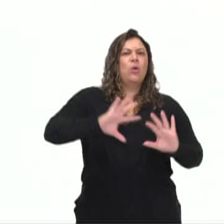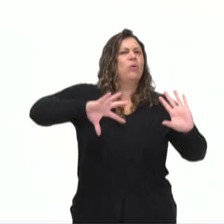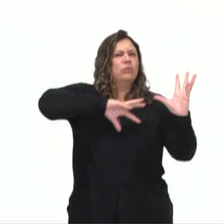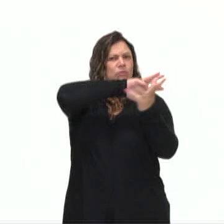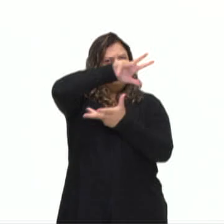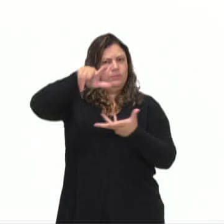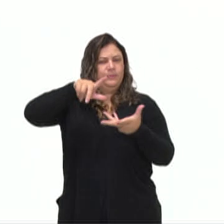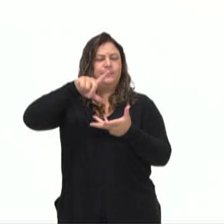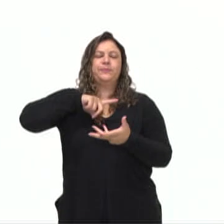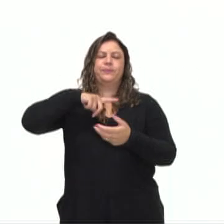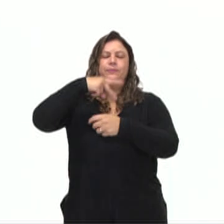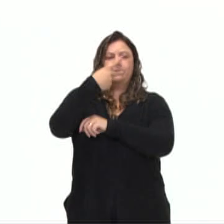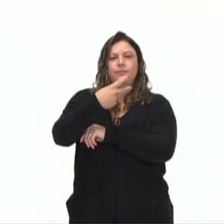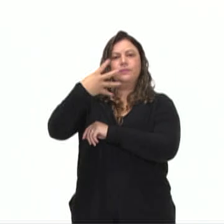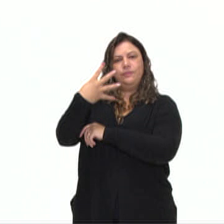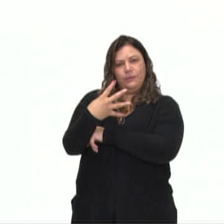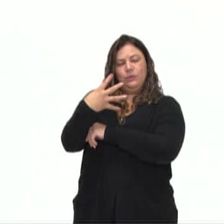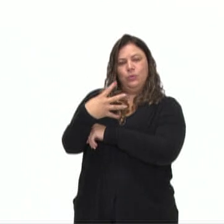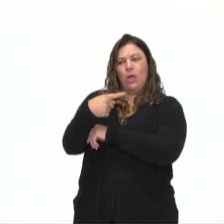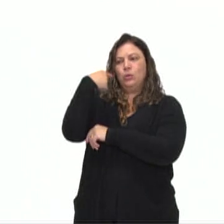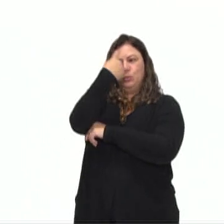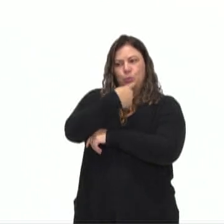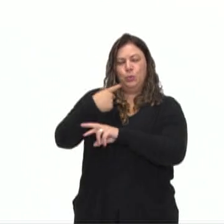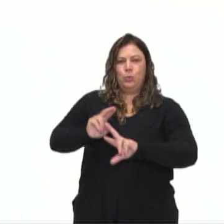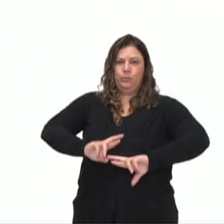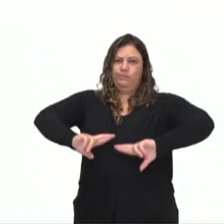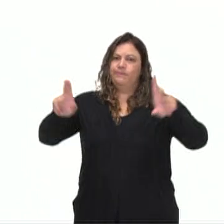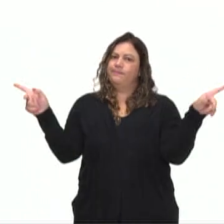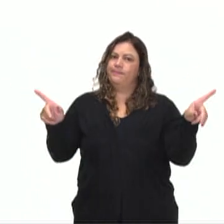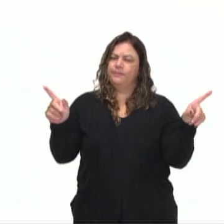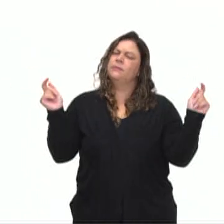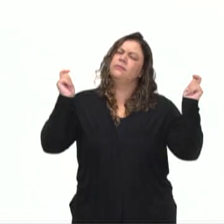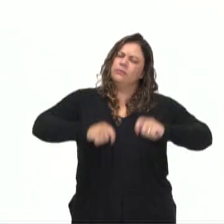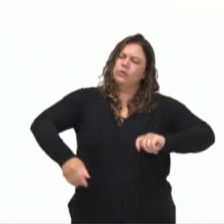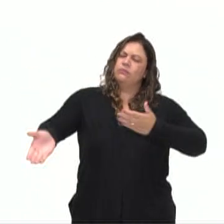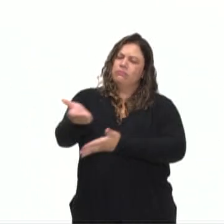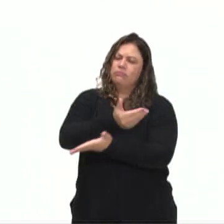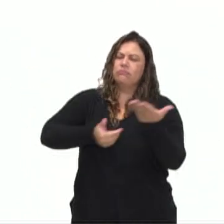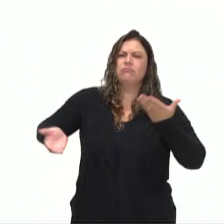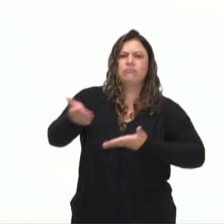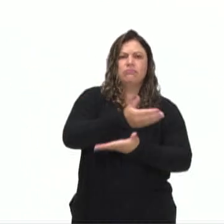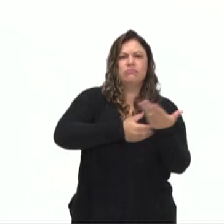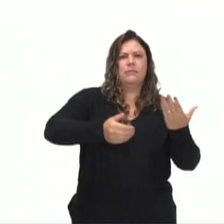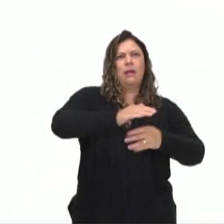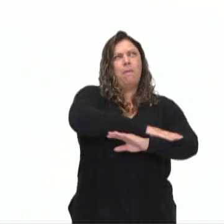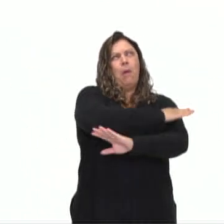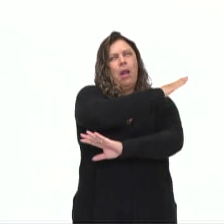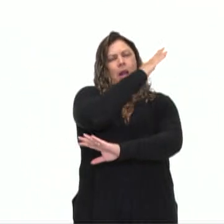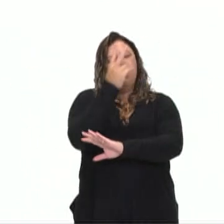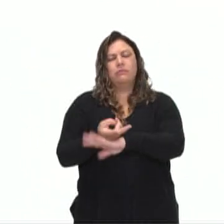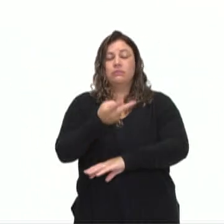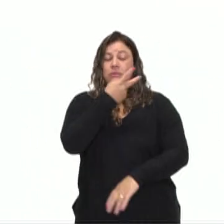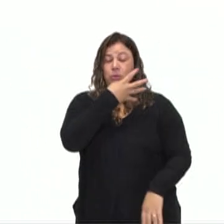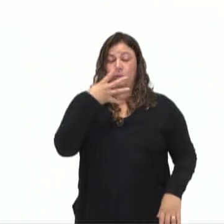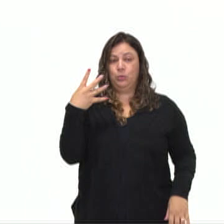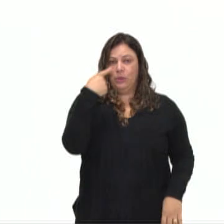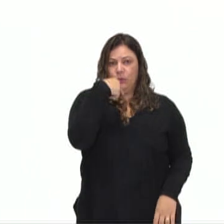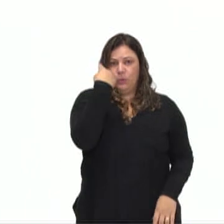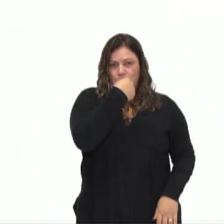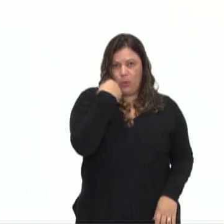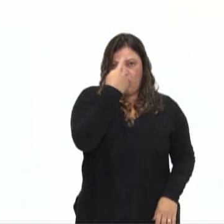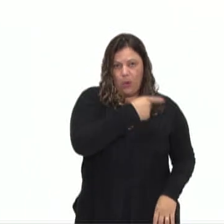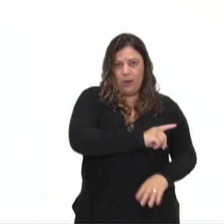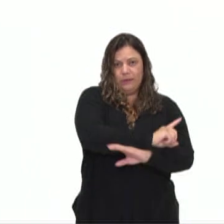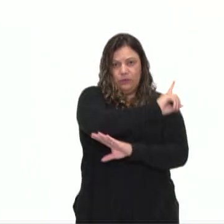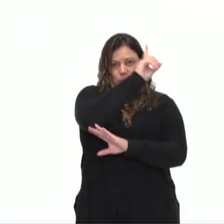possui 24 fusos horários, é possível seguir negociando capitais durante as 24 horas do dia, pois sempre haverá alguma bolsa